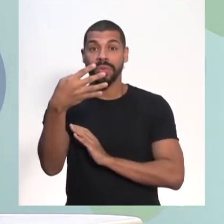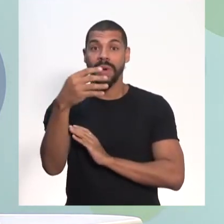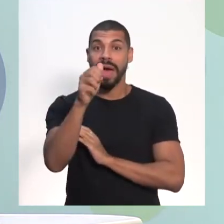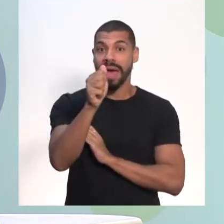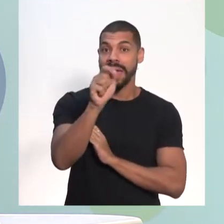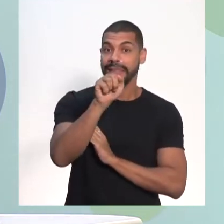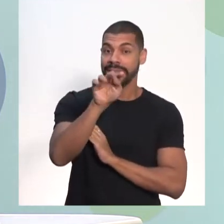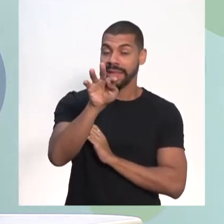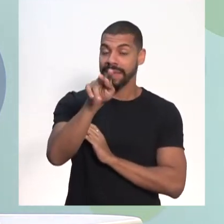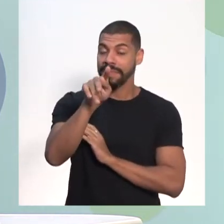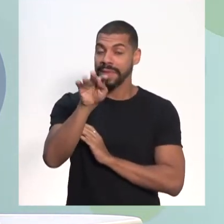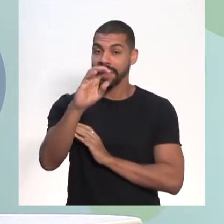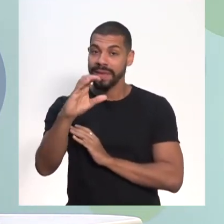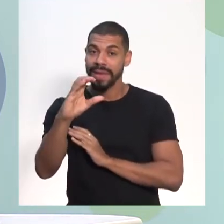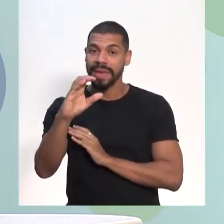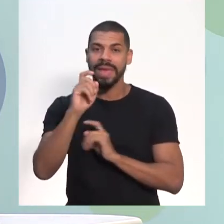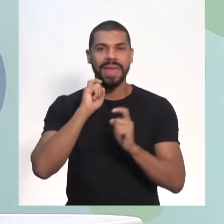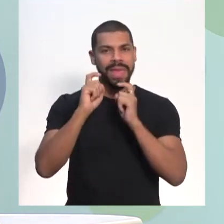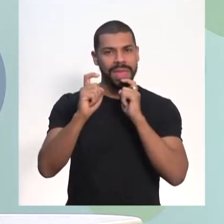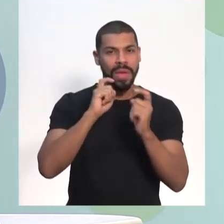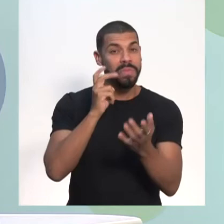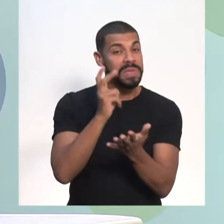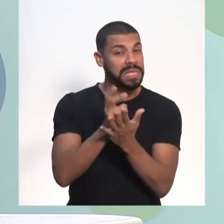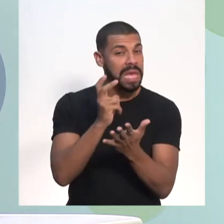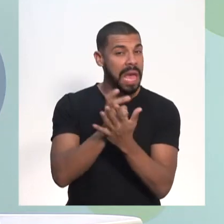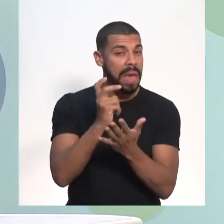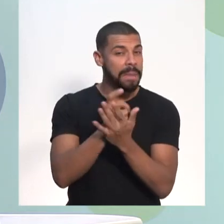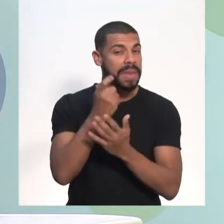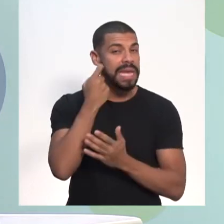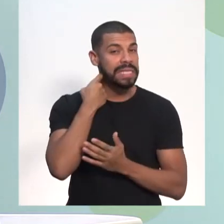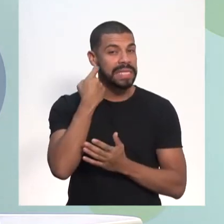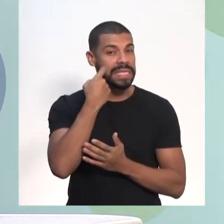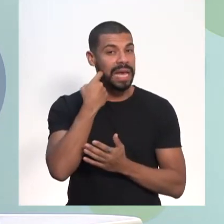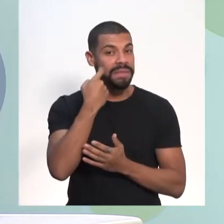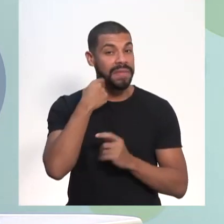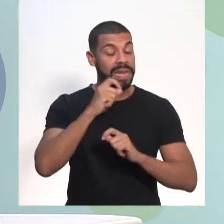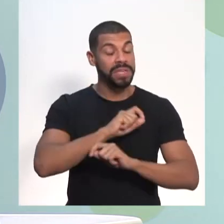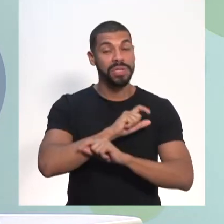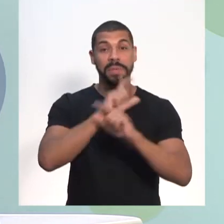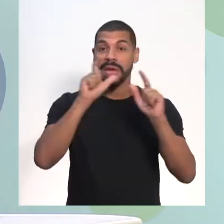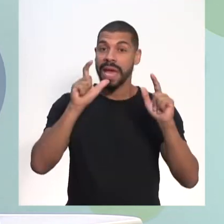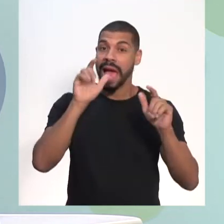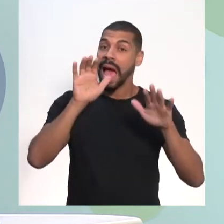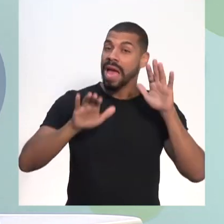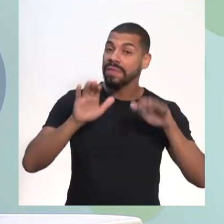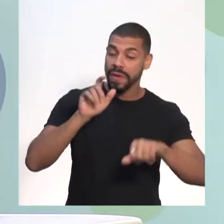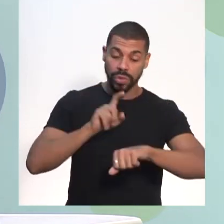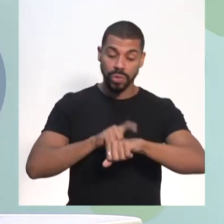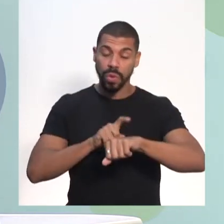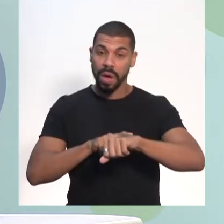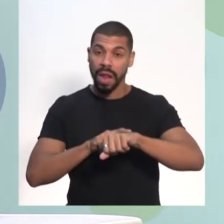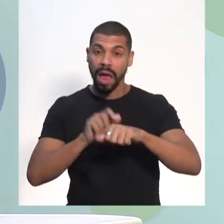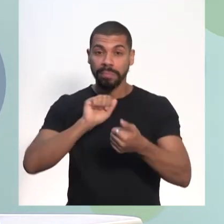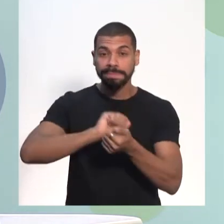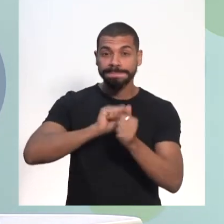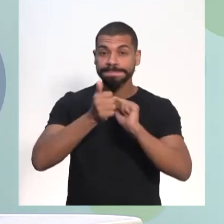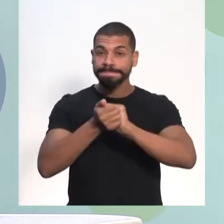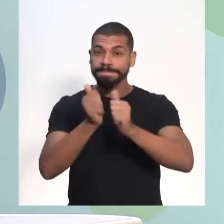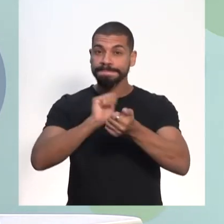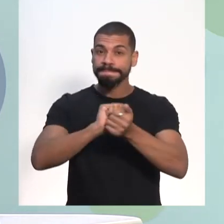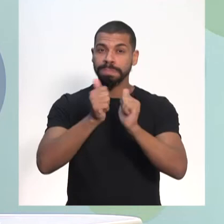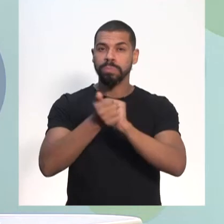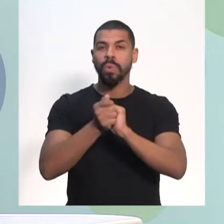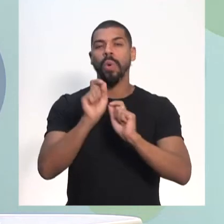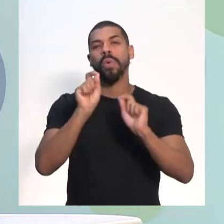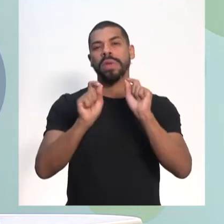nas sextas-feiras, no período da manhã, e esse horário ele varia um pouquinho, porque nós fizemos uma organização onde